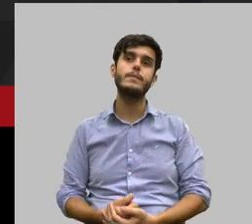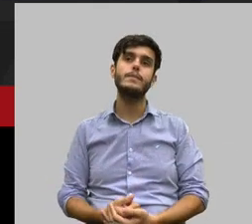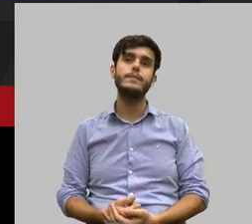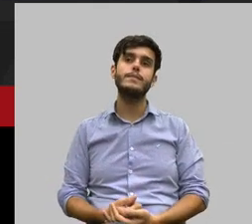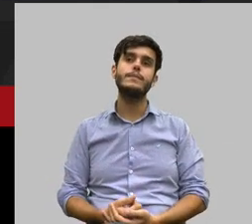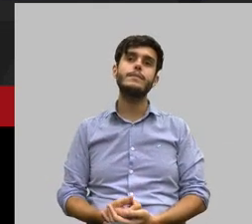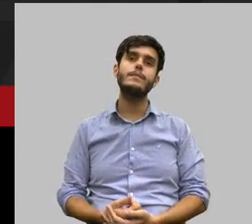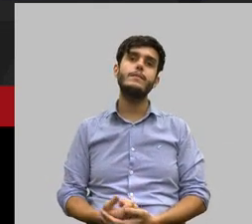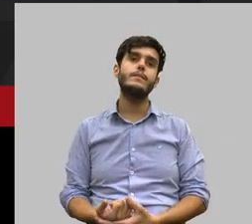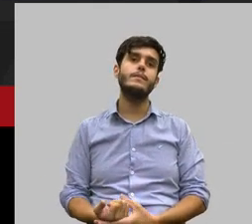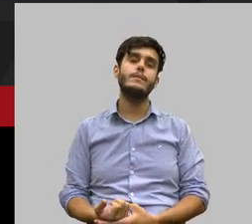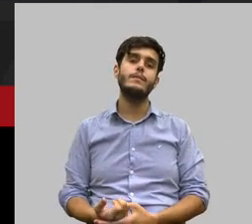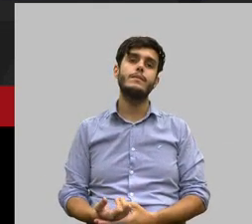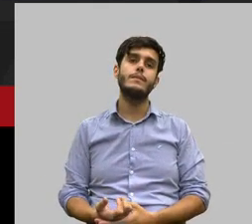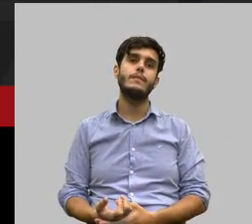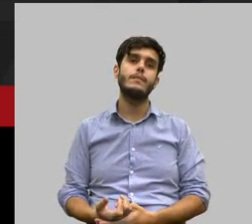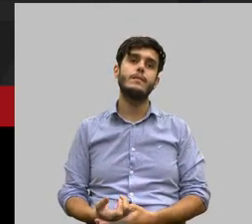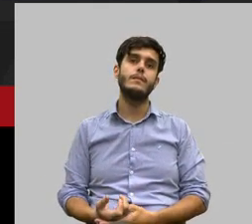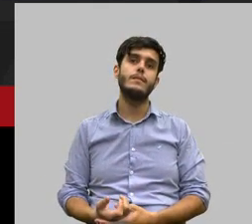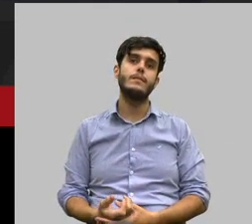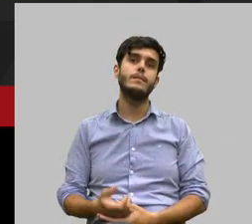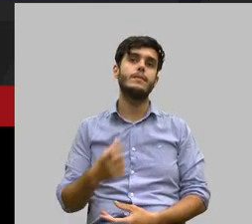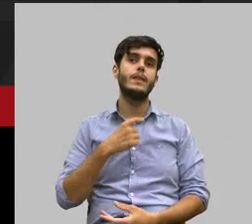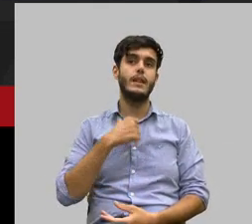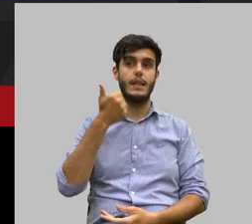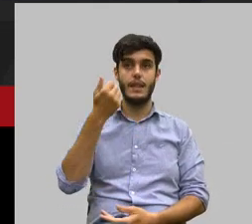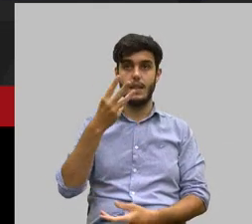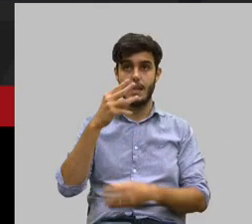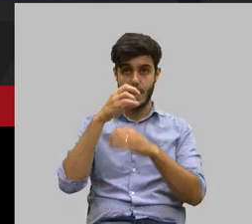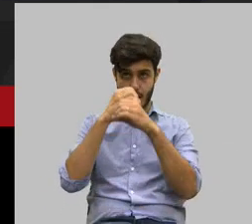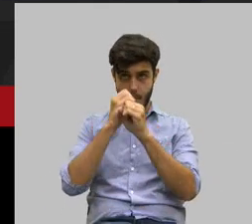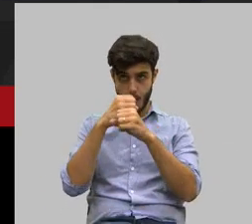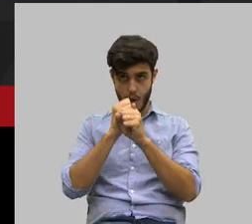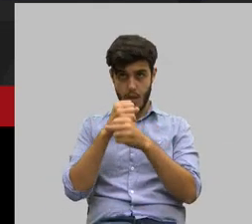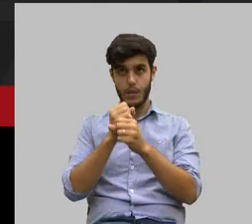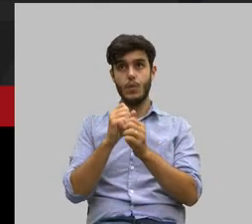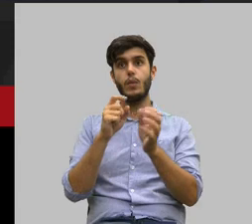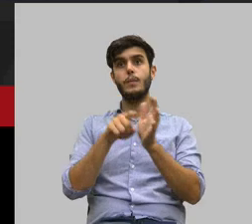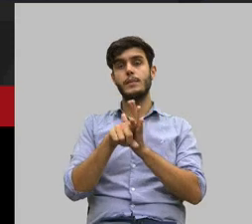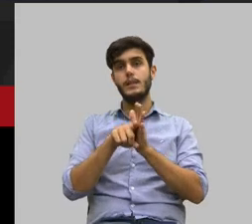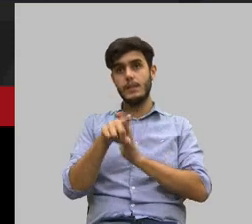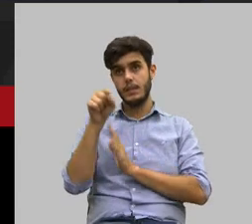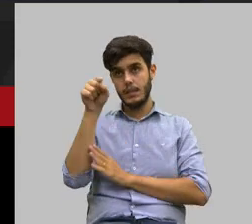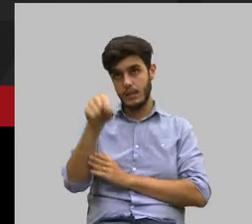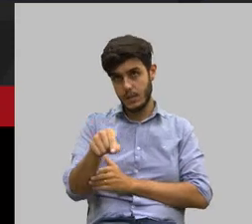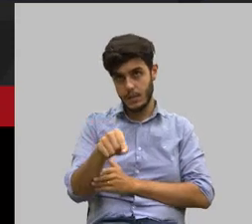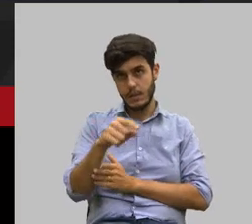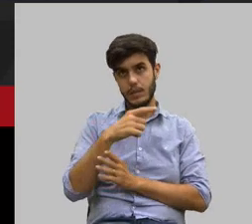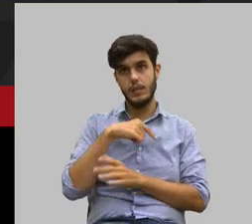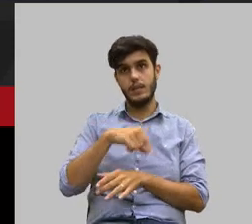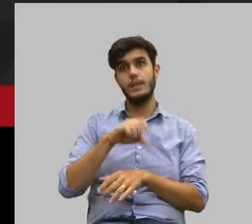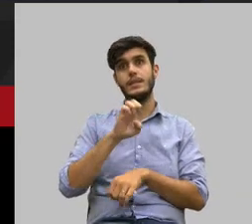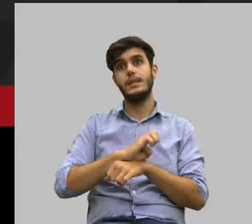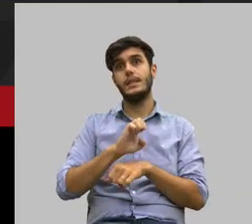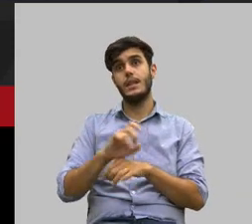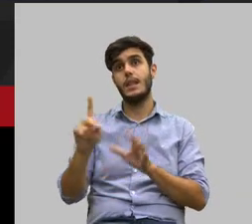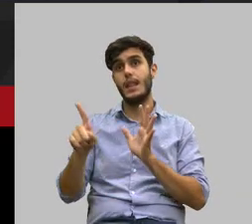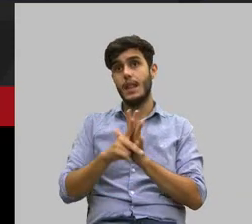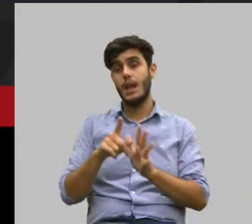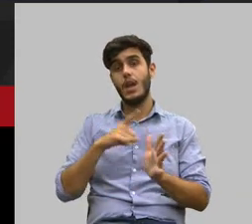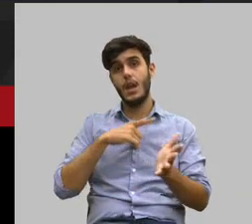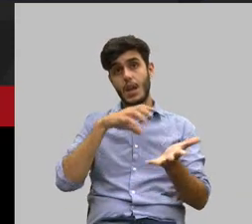temos estruturados 13 Laboratórios então é o primeiro estado da federação que tem uma rede própria de